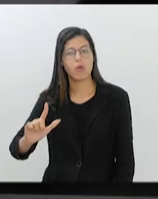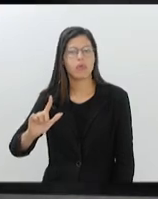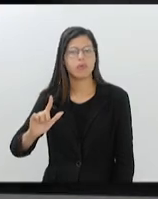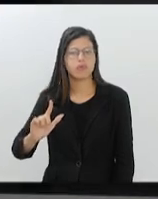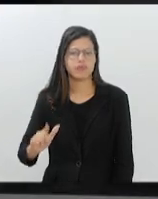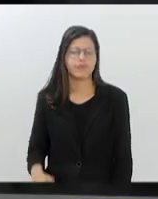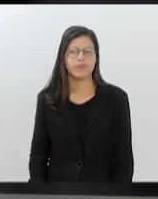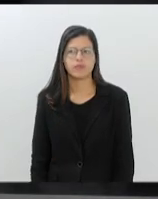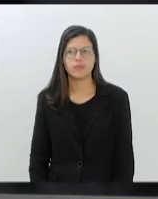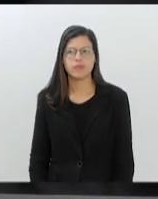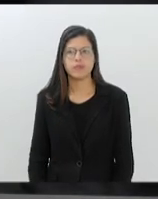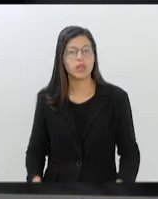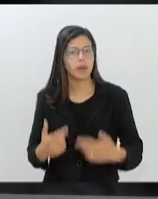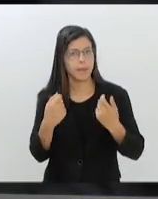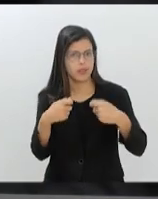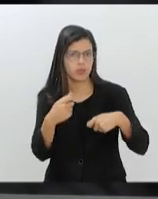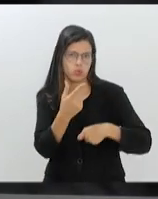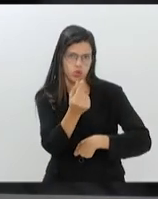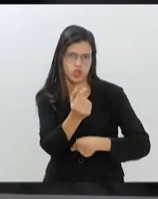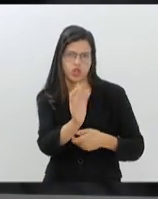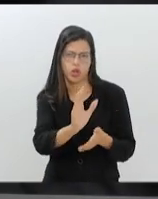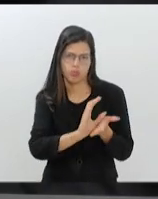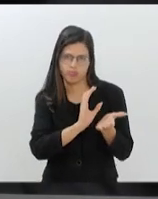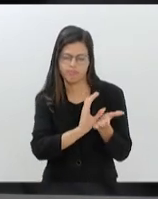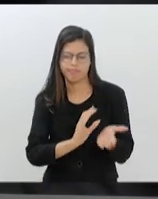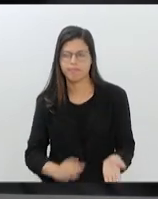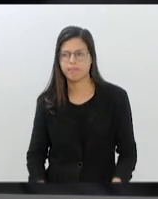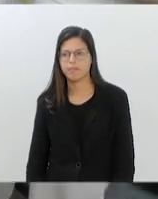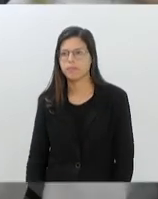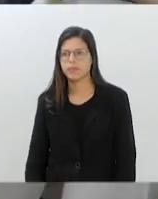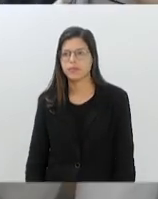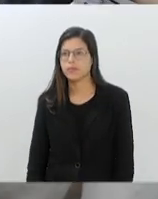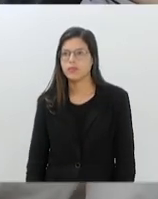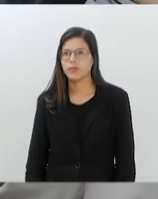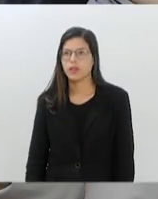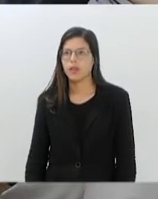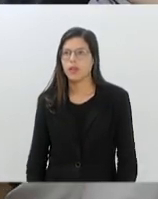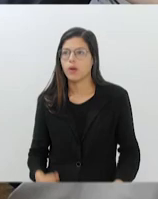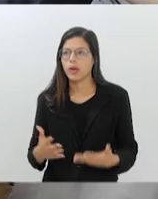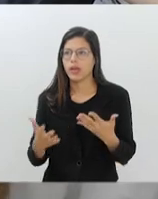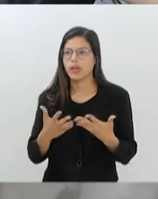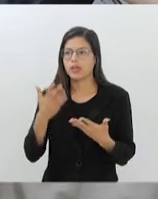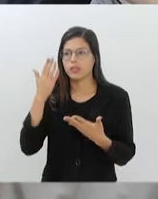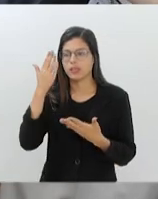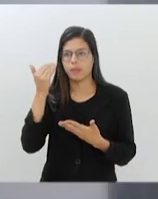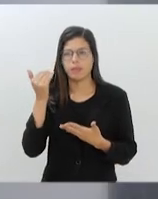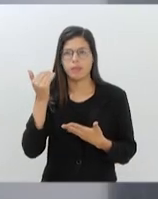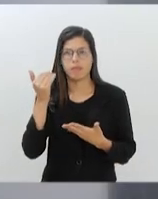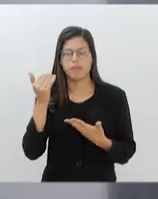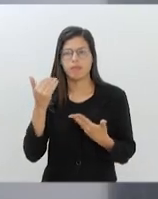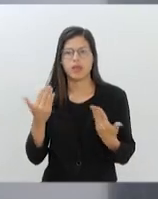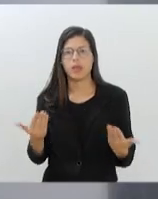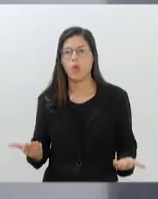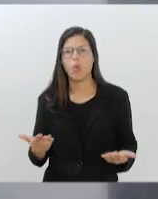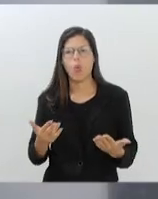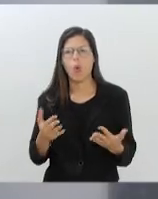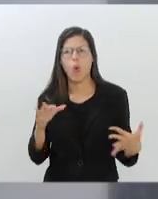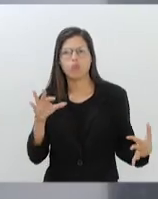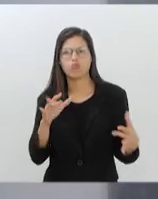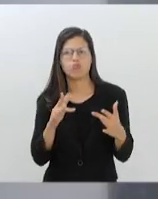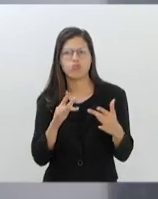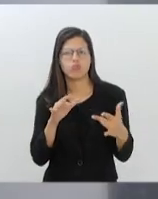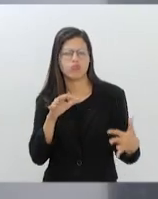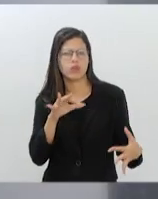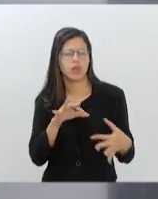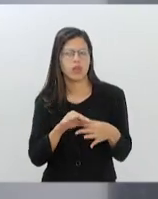eh precisando de dinheiro e eu queria ver eu queria saber da senhora o seguinte qual é o a relação que a senhora